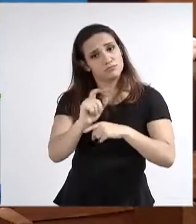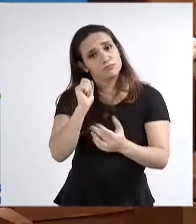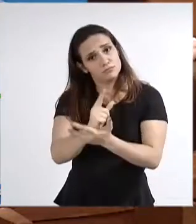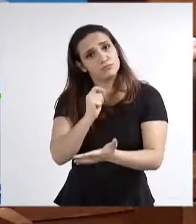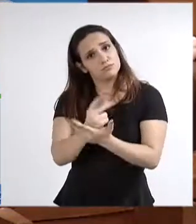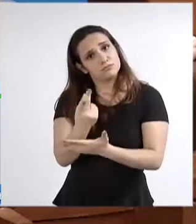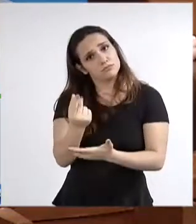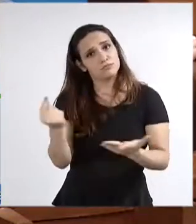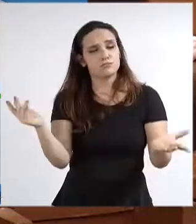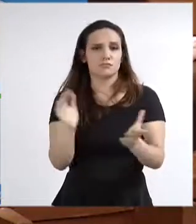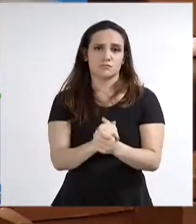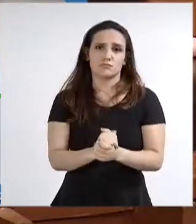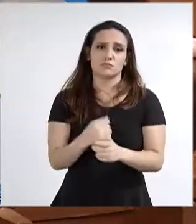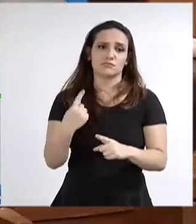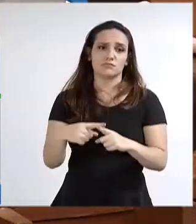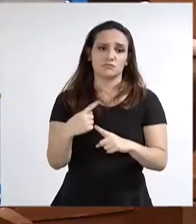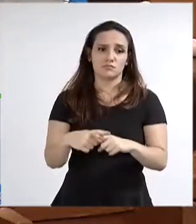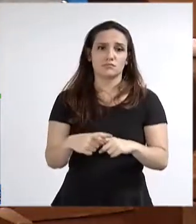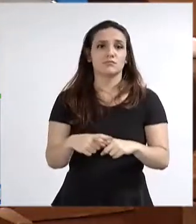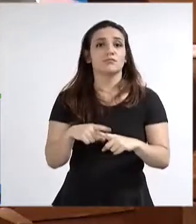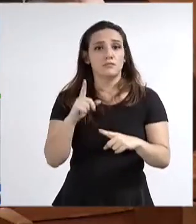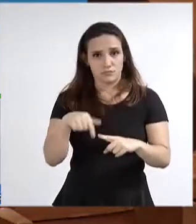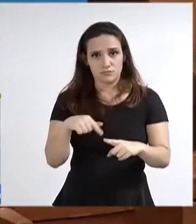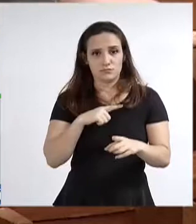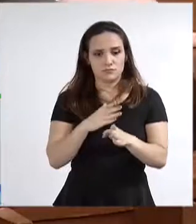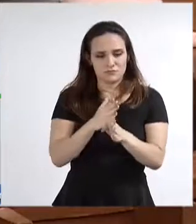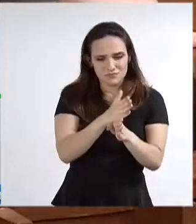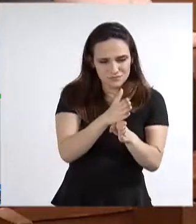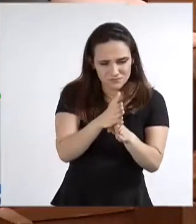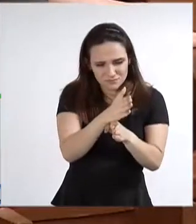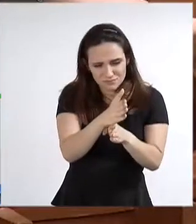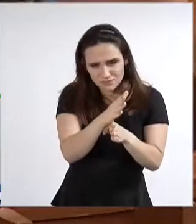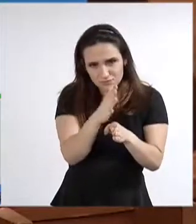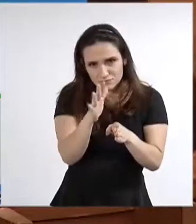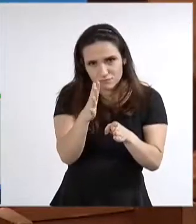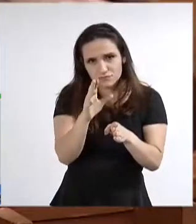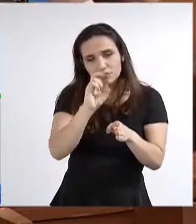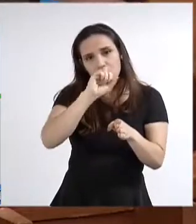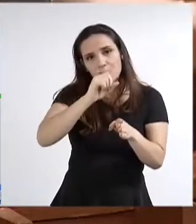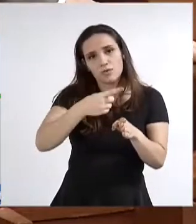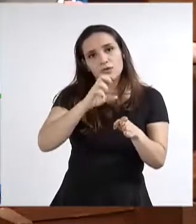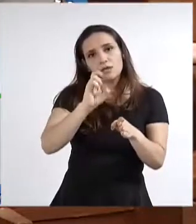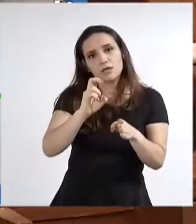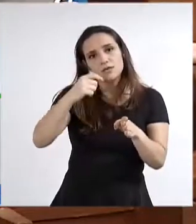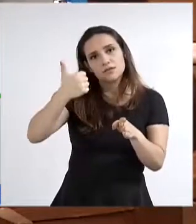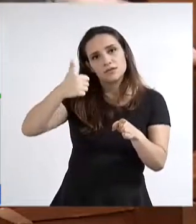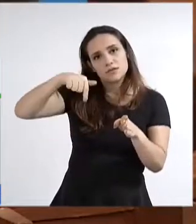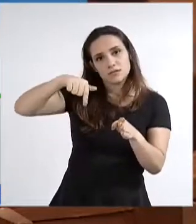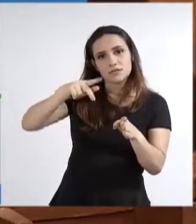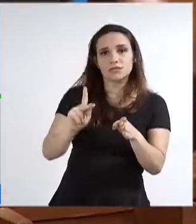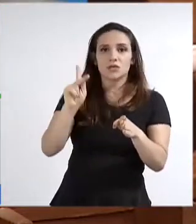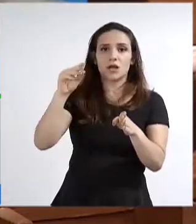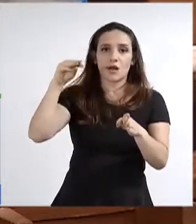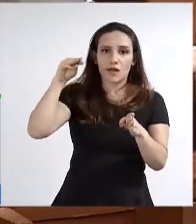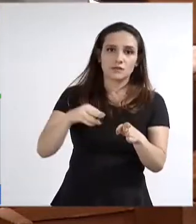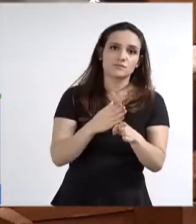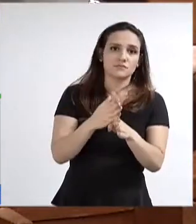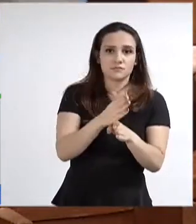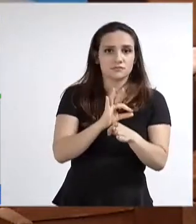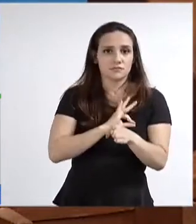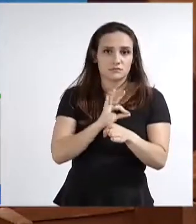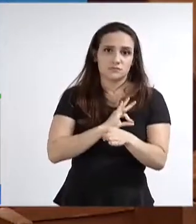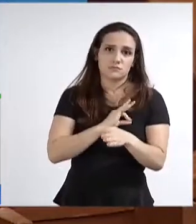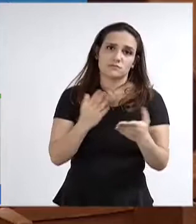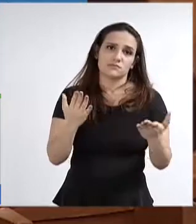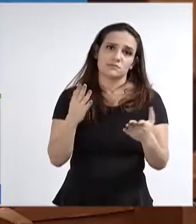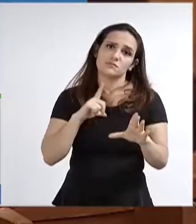nesses 1.517 quilômetros de fronteira com Bolívia e Paraguai, nós temos problemas relacionados a isso todos os dias. Eu concedo uma parte ao